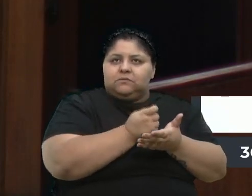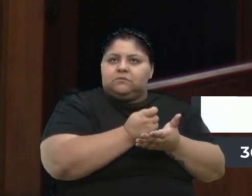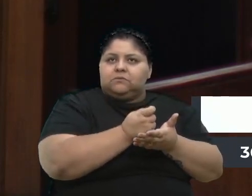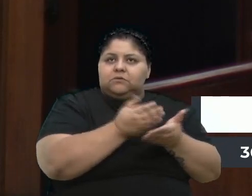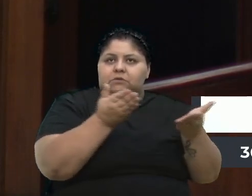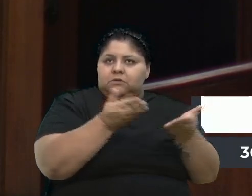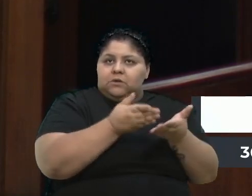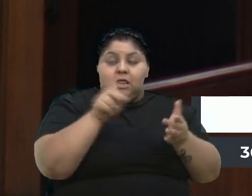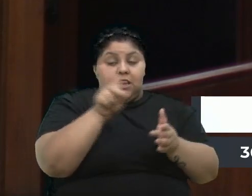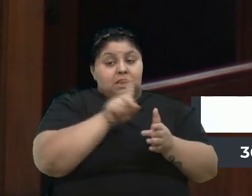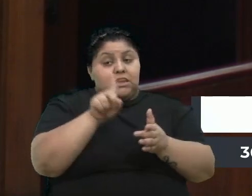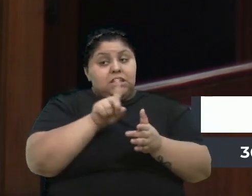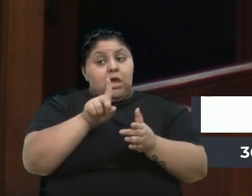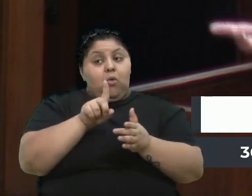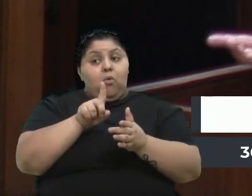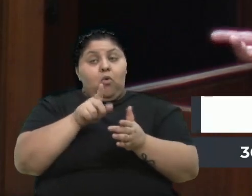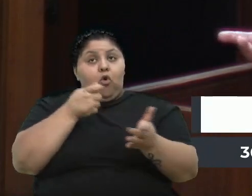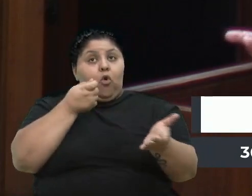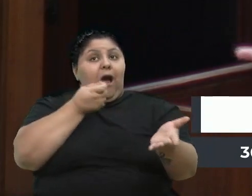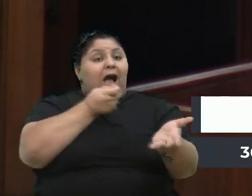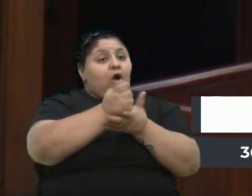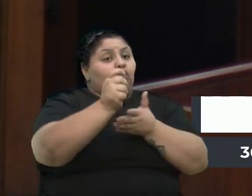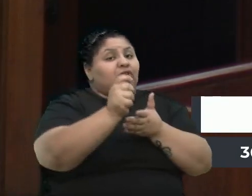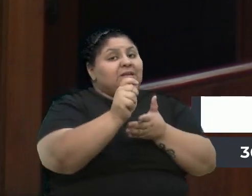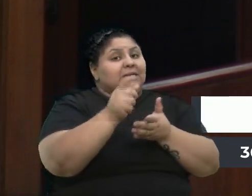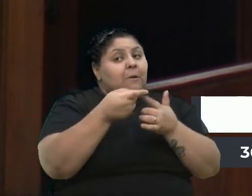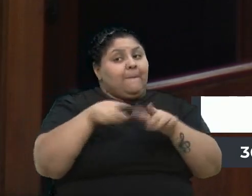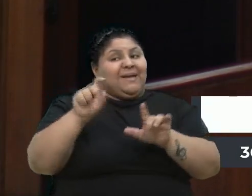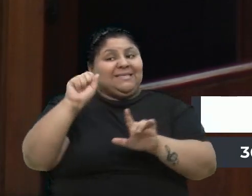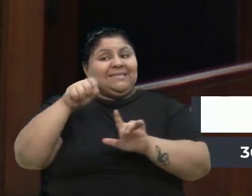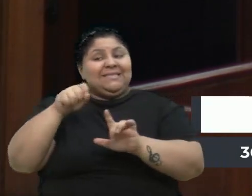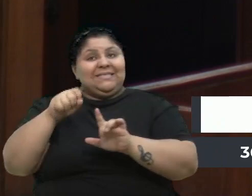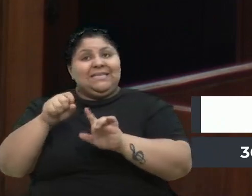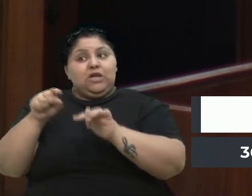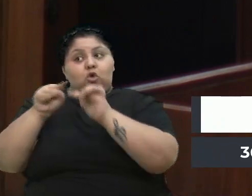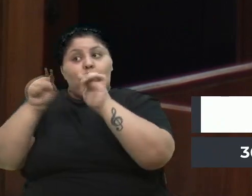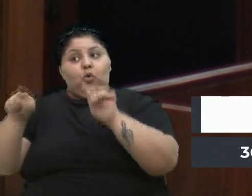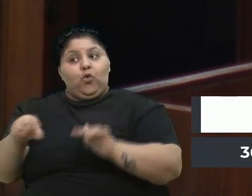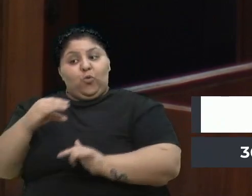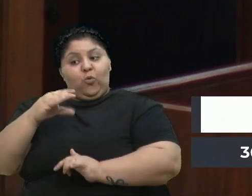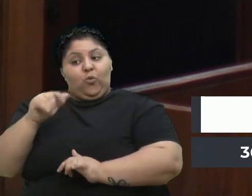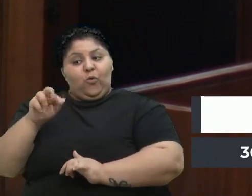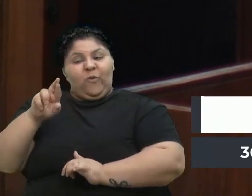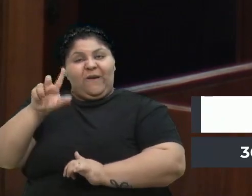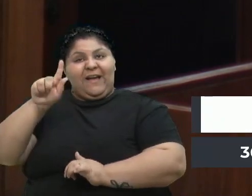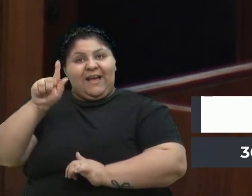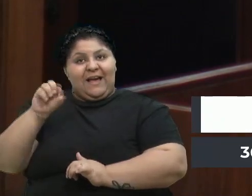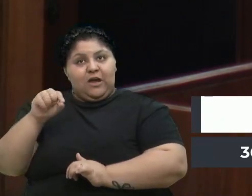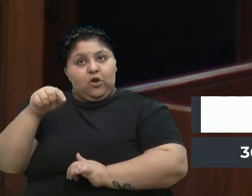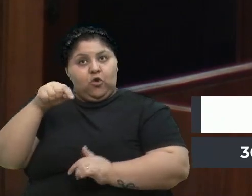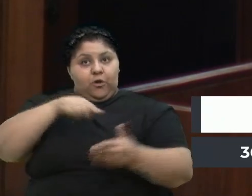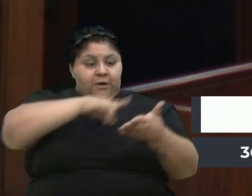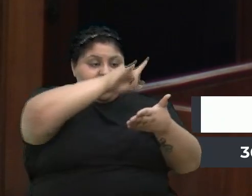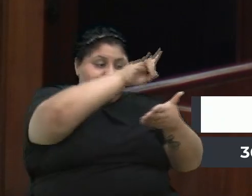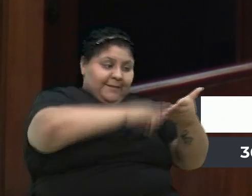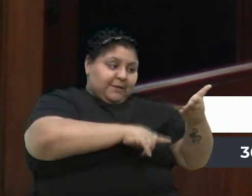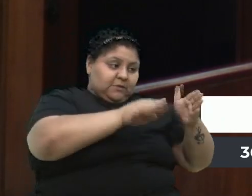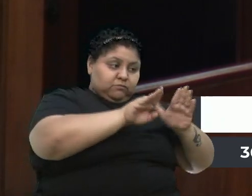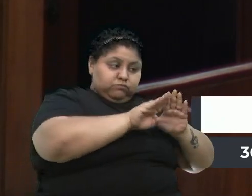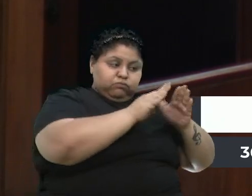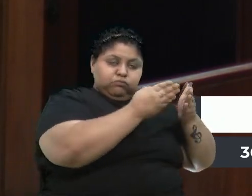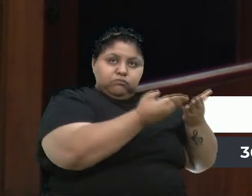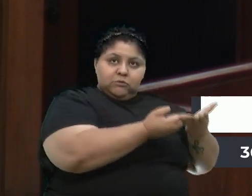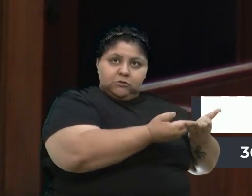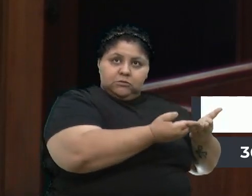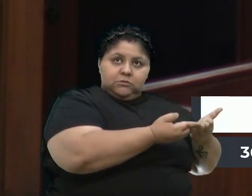questão do cargo. Porque havia dúvidas. E aqui nesse documento, esses conselheiros,